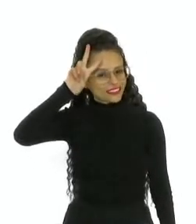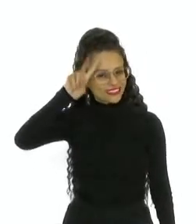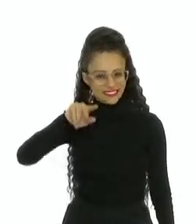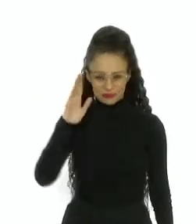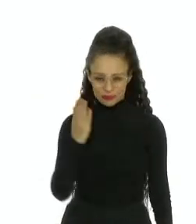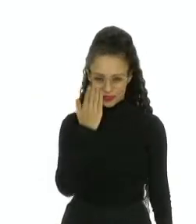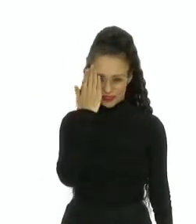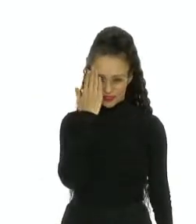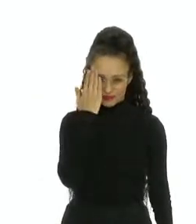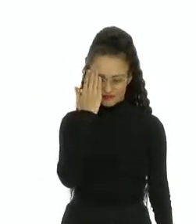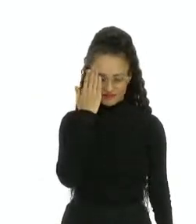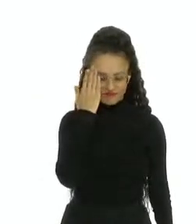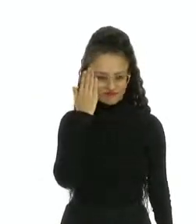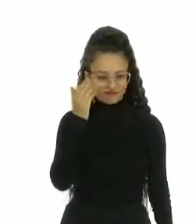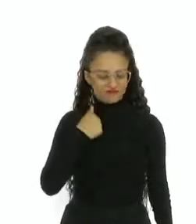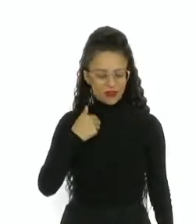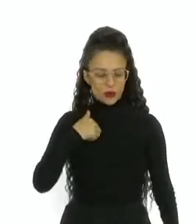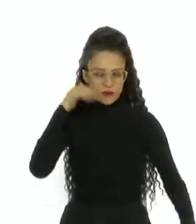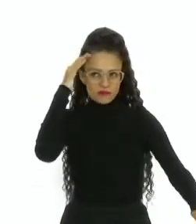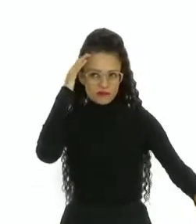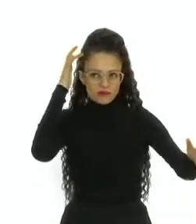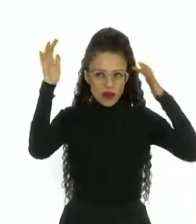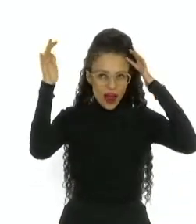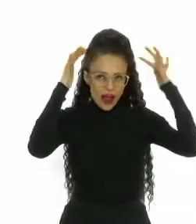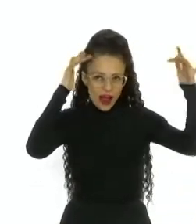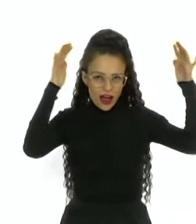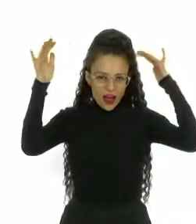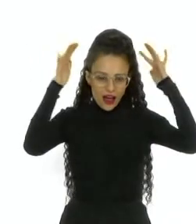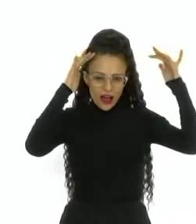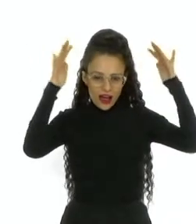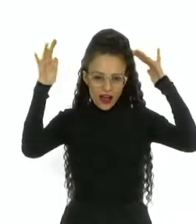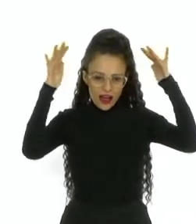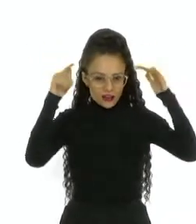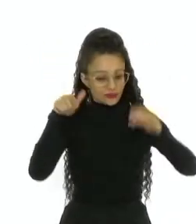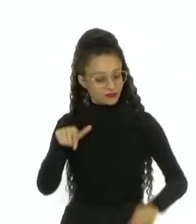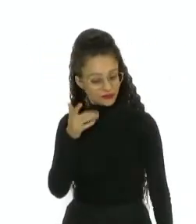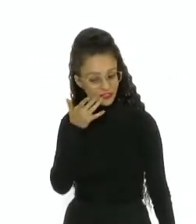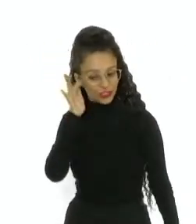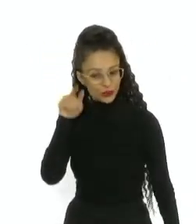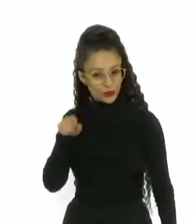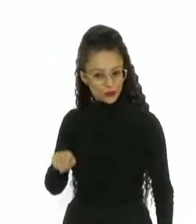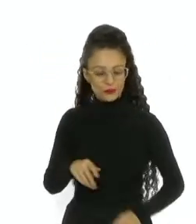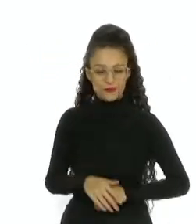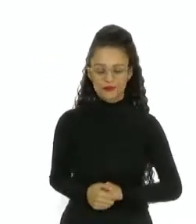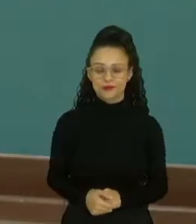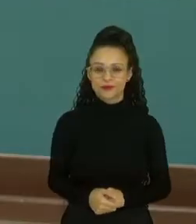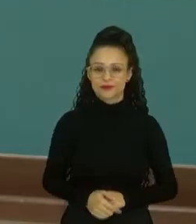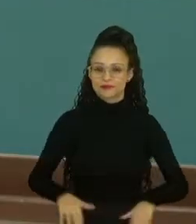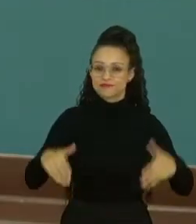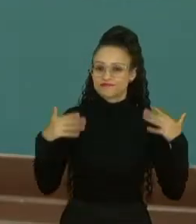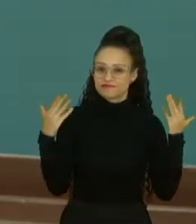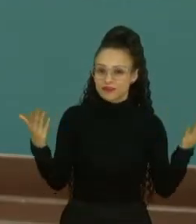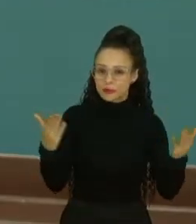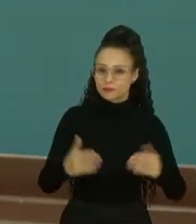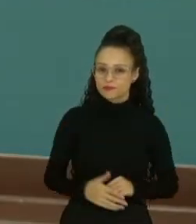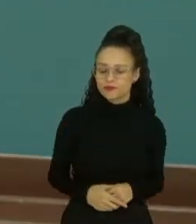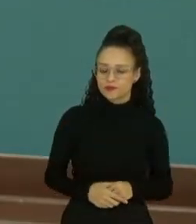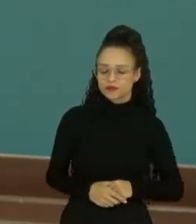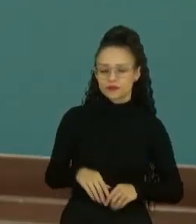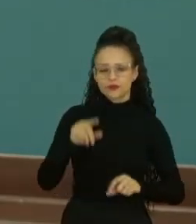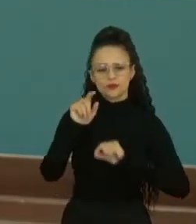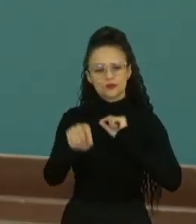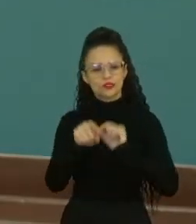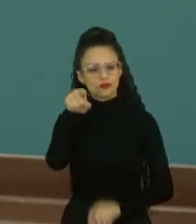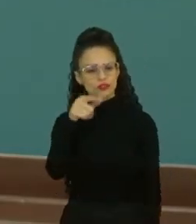dos piratas. Minha imaginação fervilhava. Um tesouro. Então, pessoal, o que que